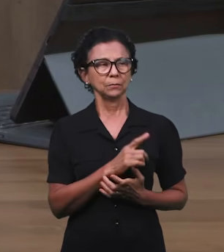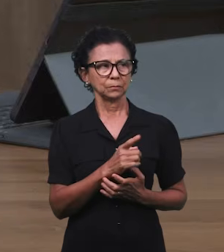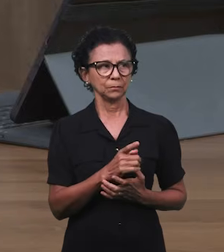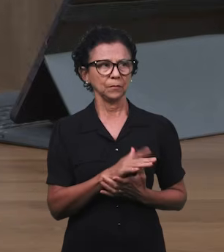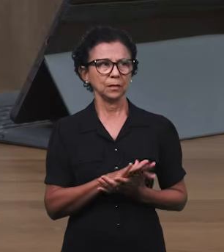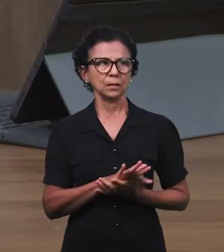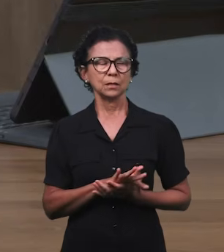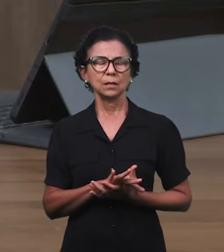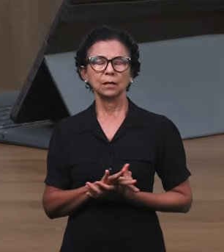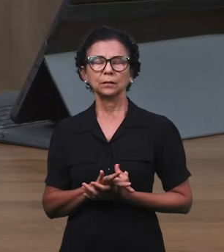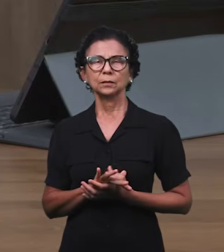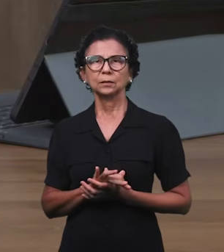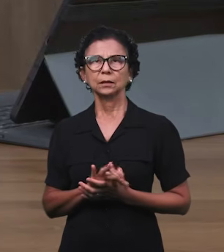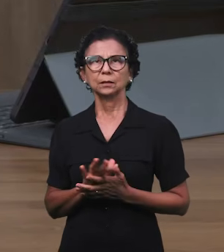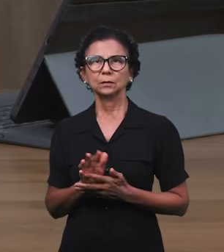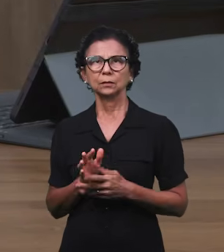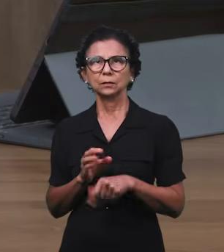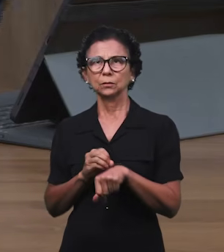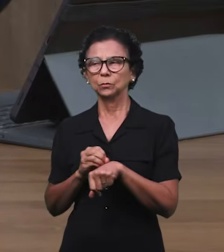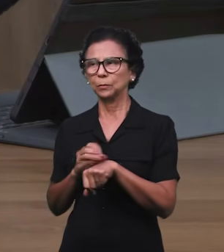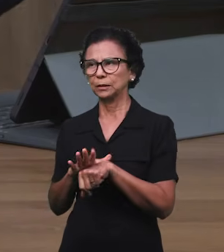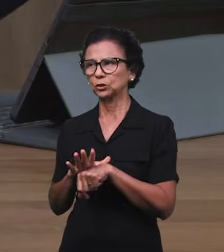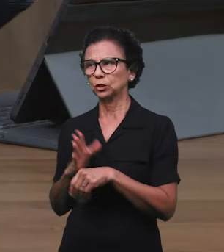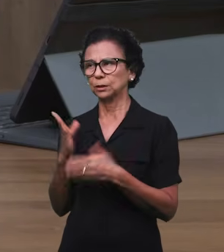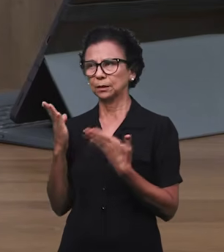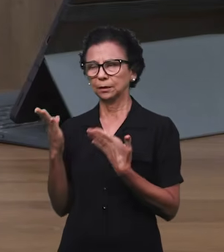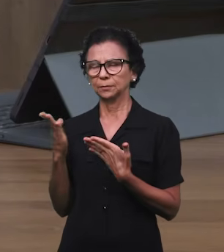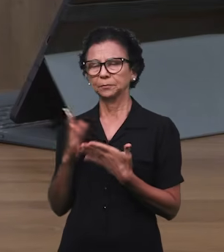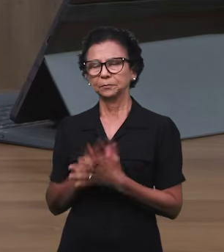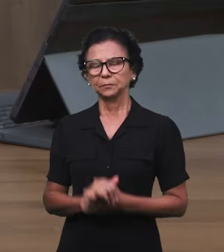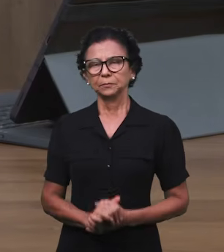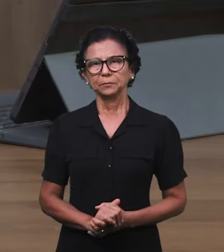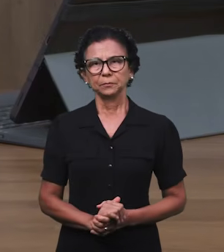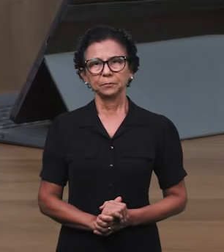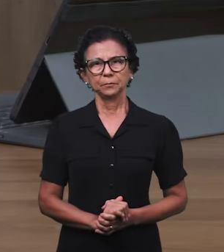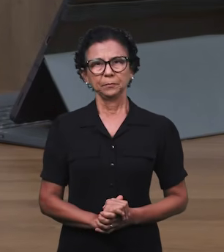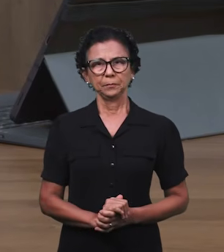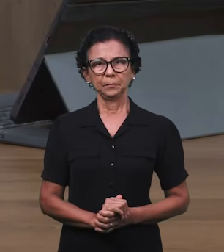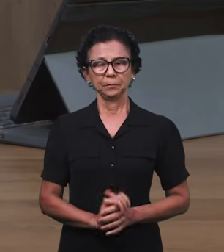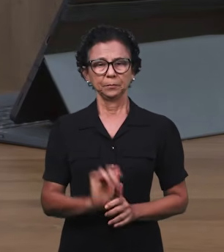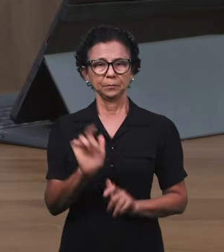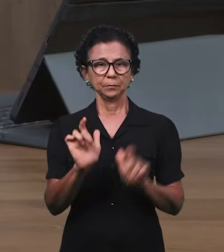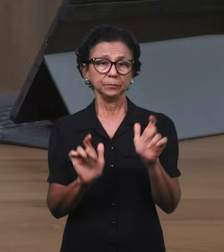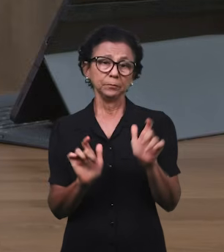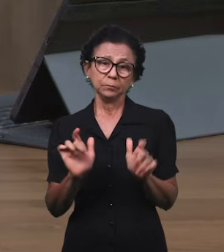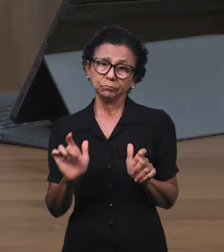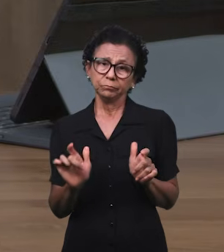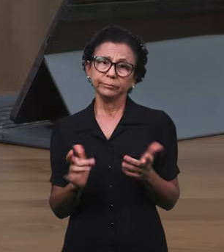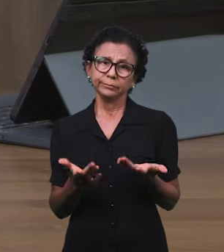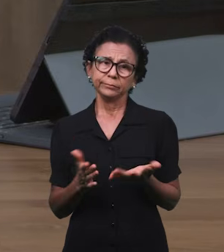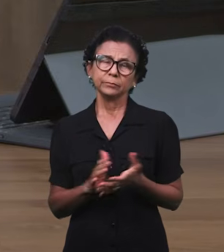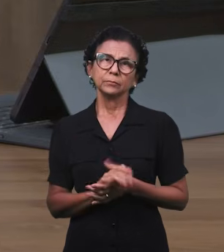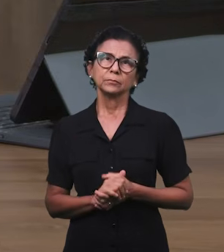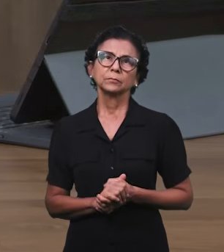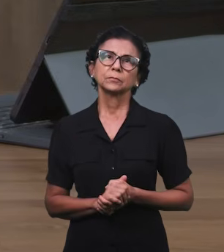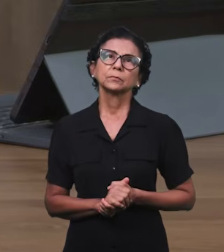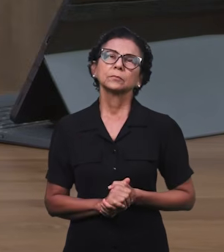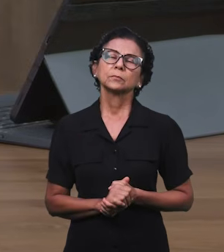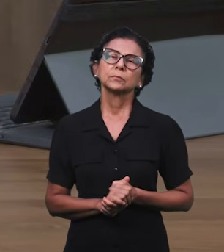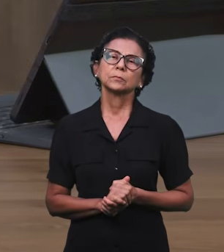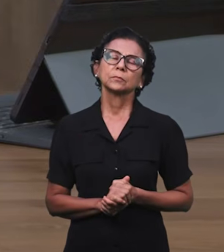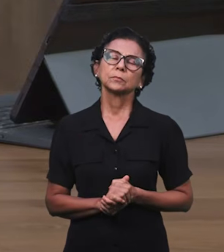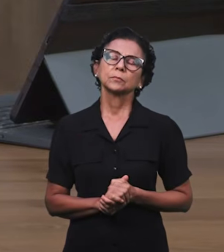câmera. Doutora Stefânia, um recado aqui para as pessoas que talvez tenham se identificado com o